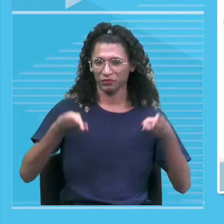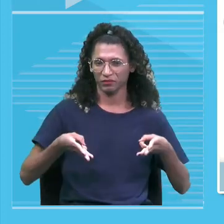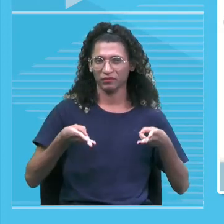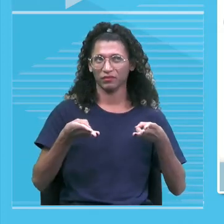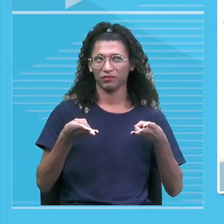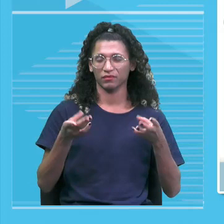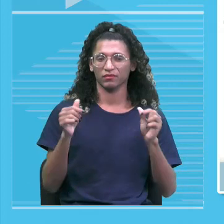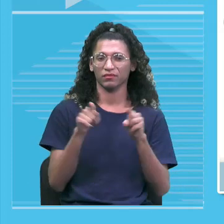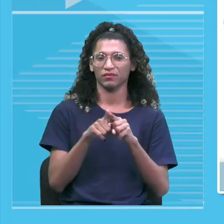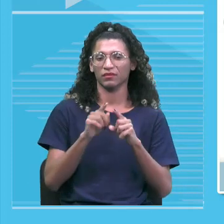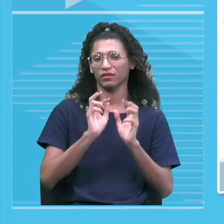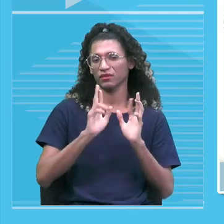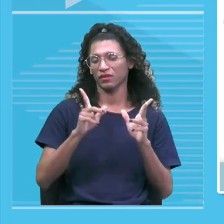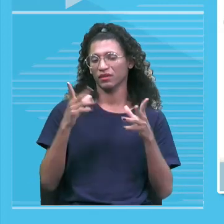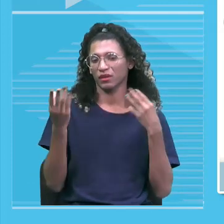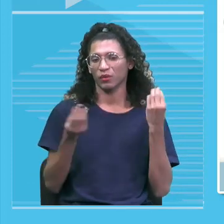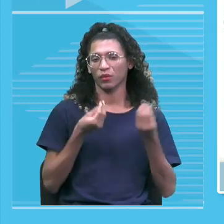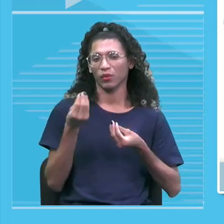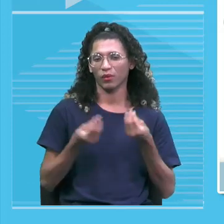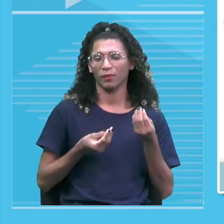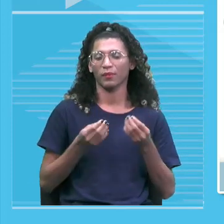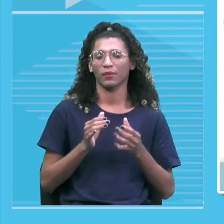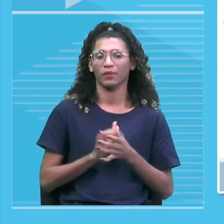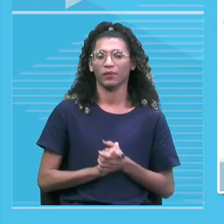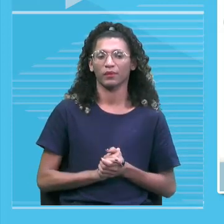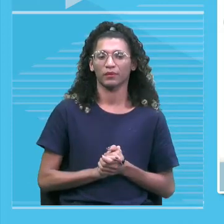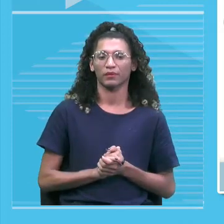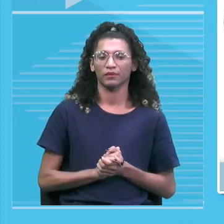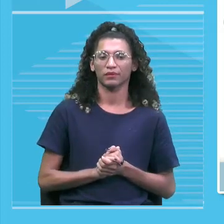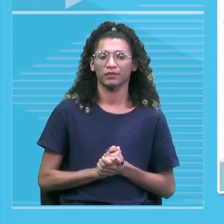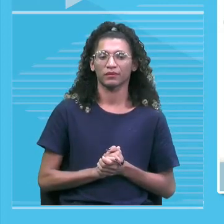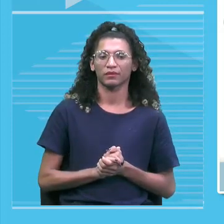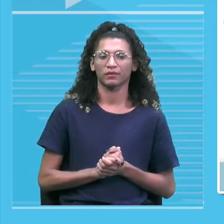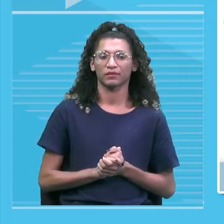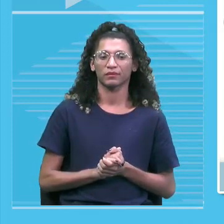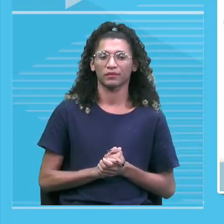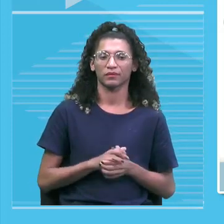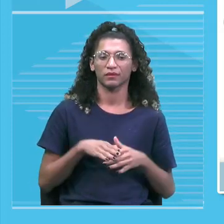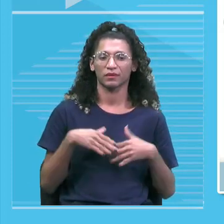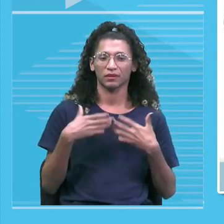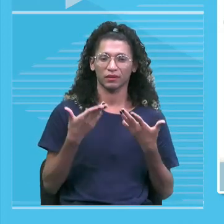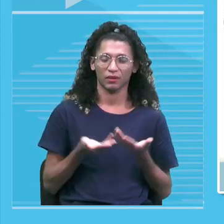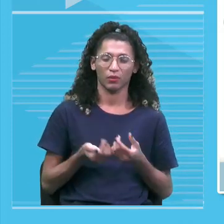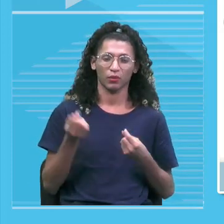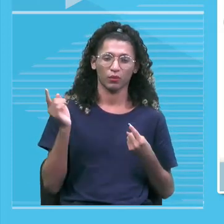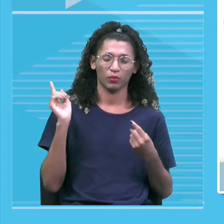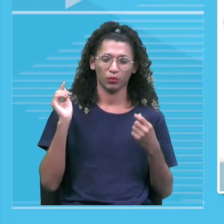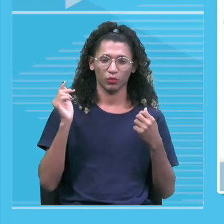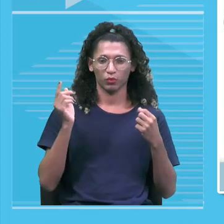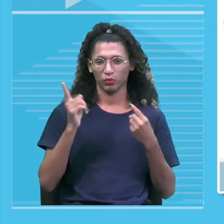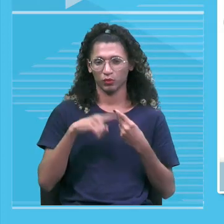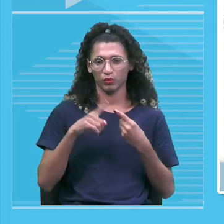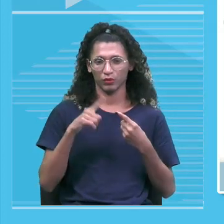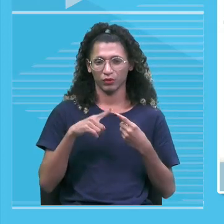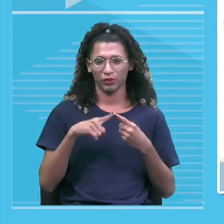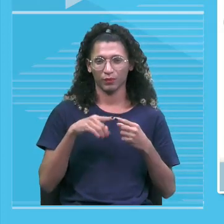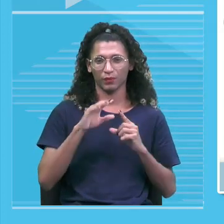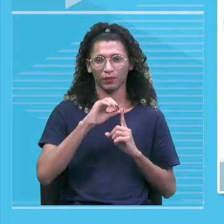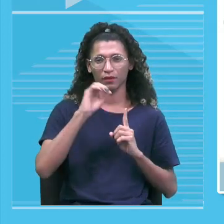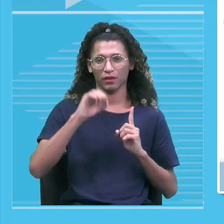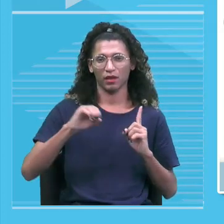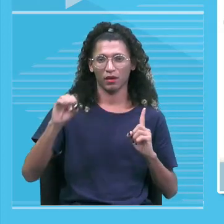qual a diferença a forma como essas ondas elas se